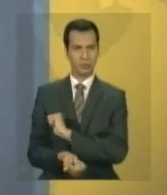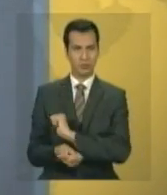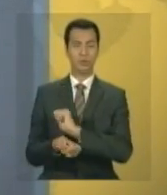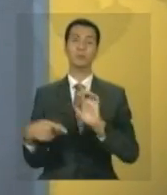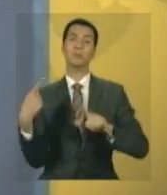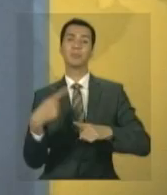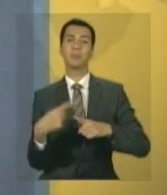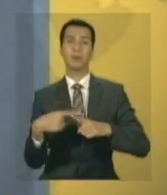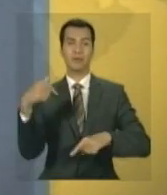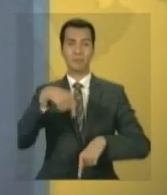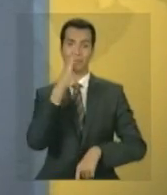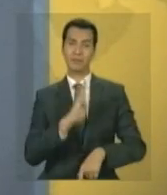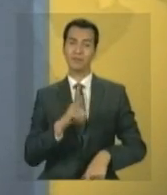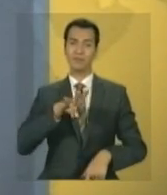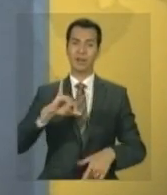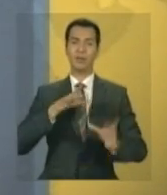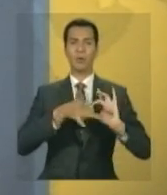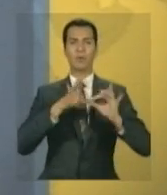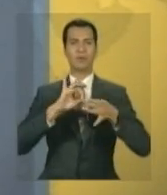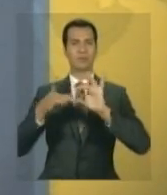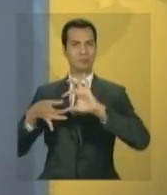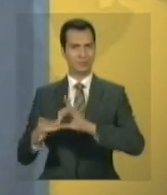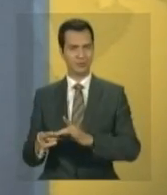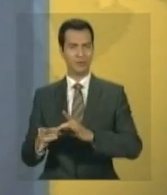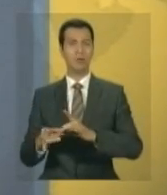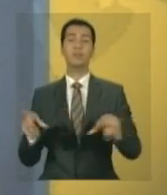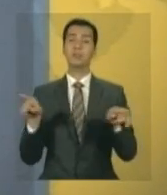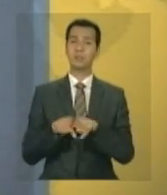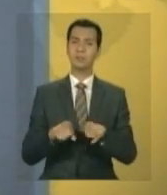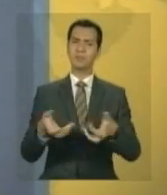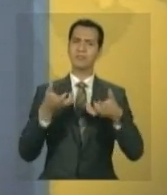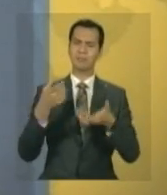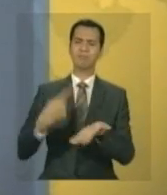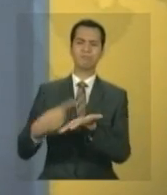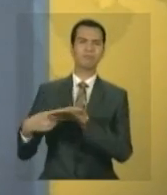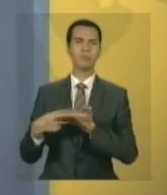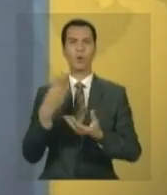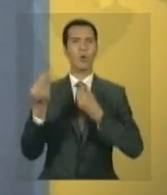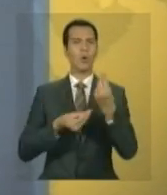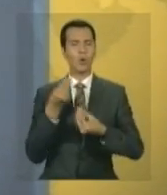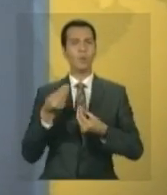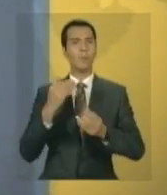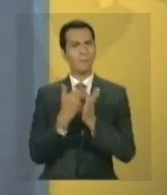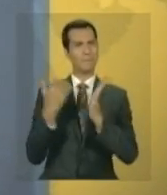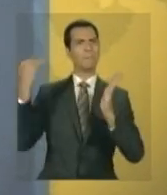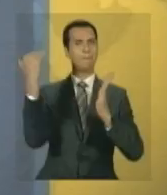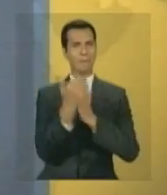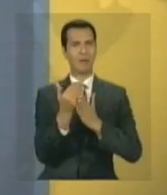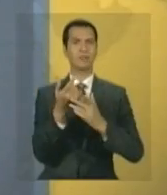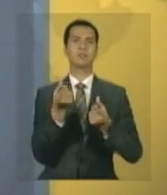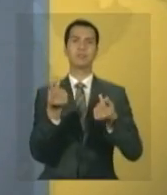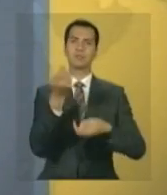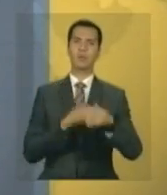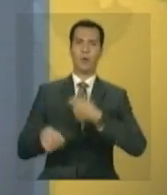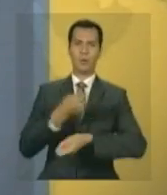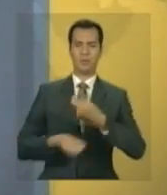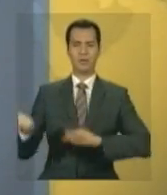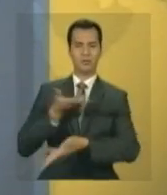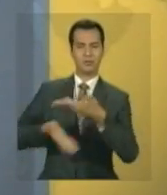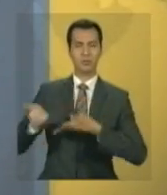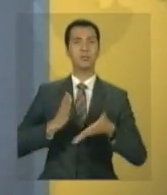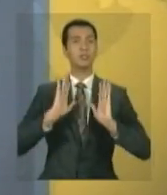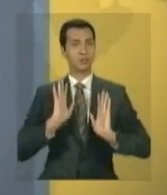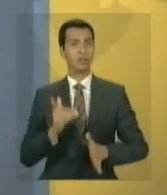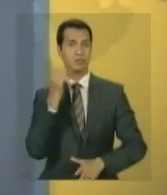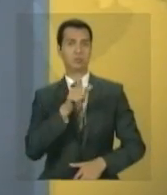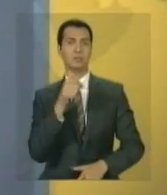disso, serão discutidos meios de incrementar o intercâmbio comercial. O fluxo comercial com a Bulgária foi de 147